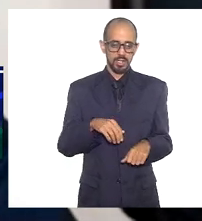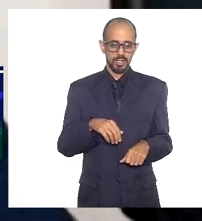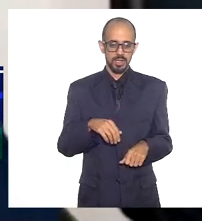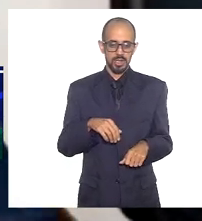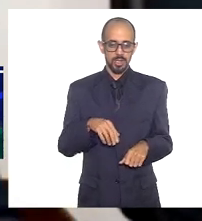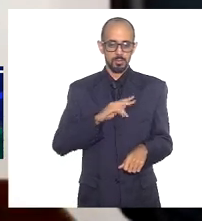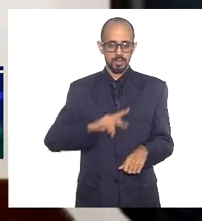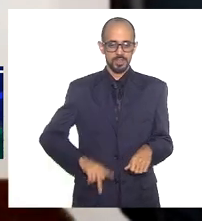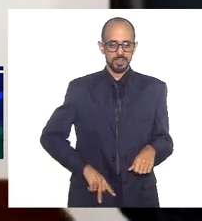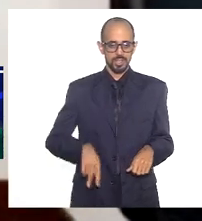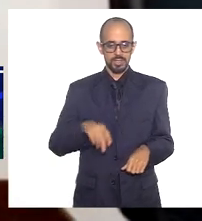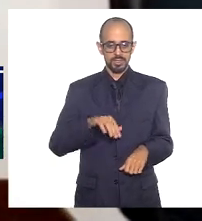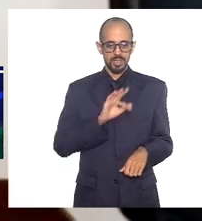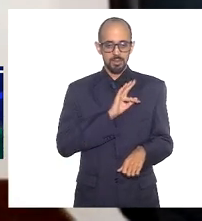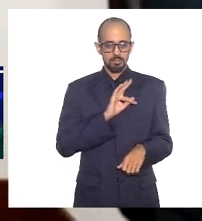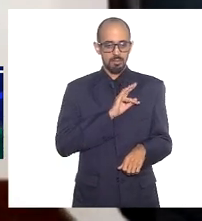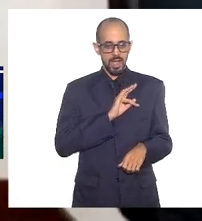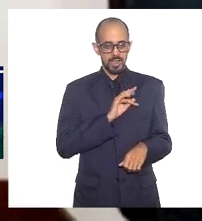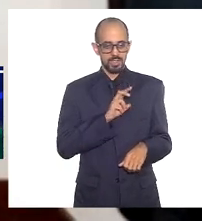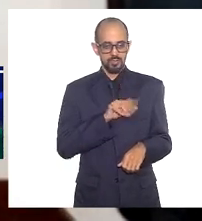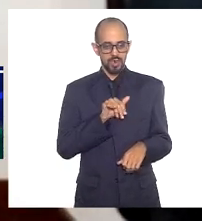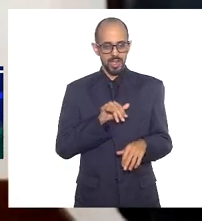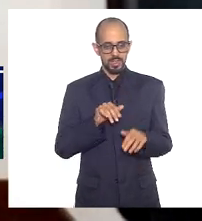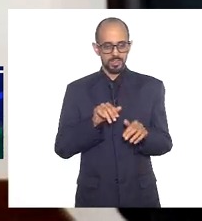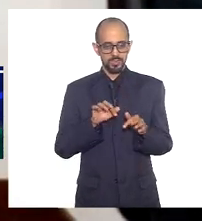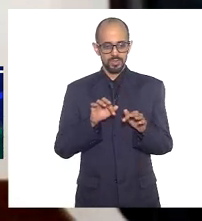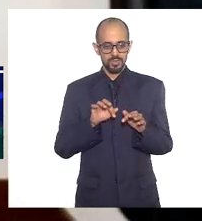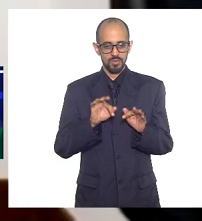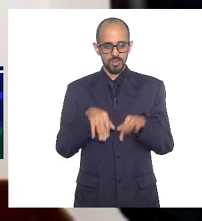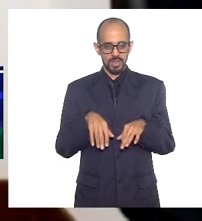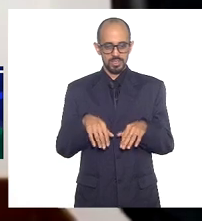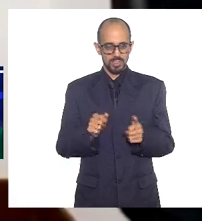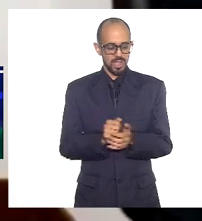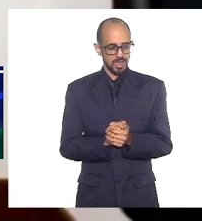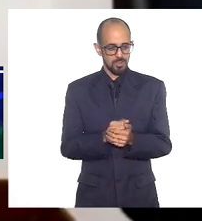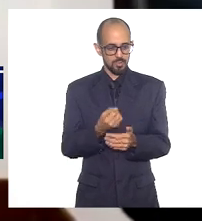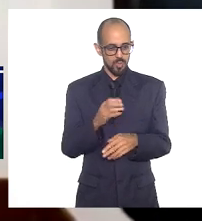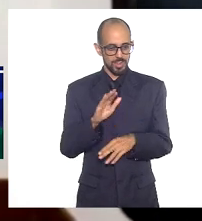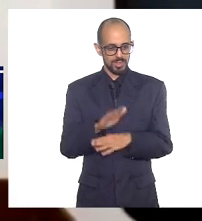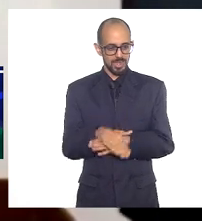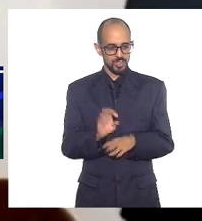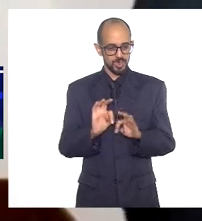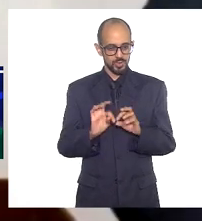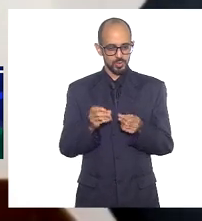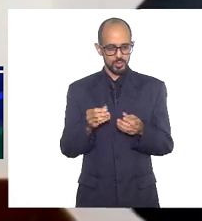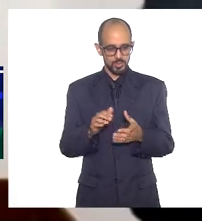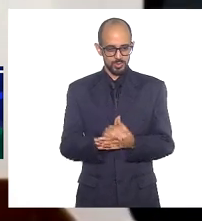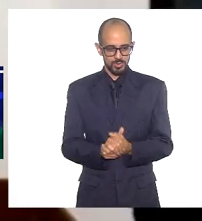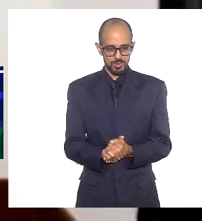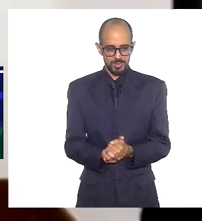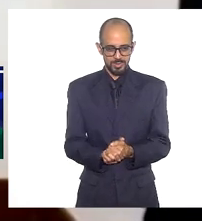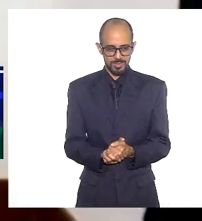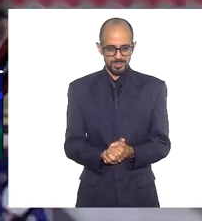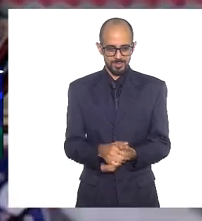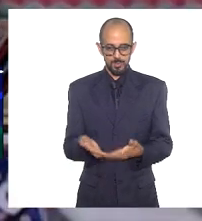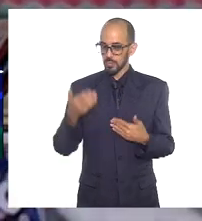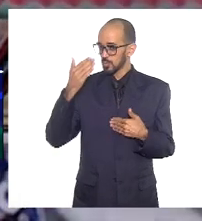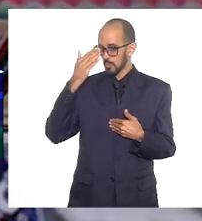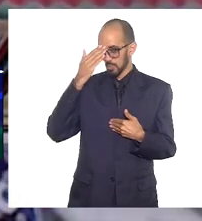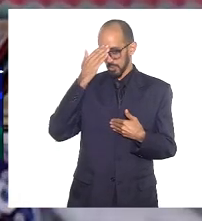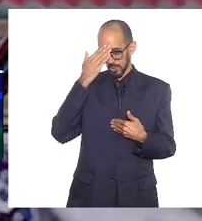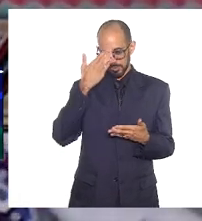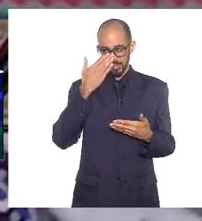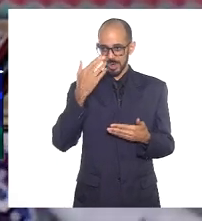seguir com o expediente final boa tarde a todas e a todos até amanhã até amanhã deputada presidente pelo